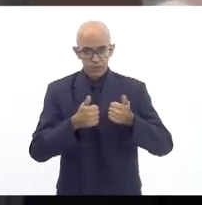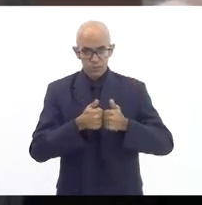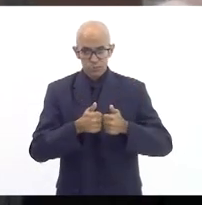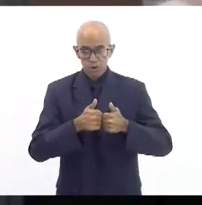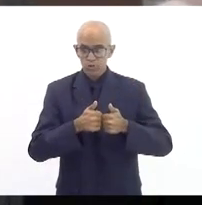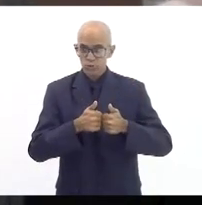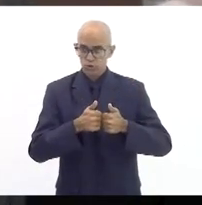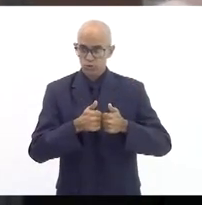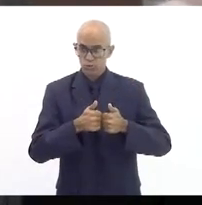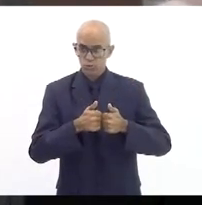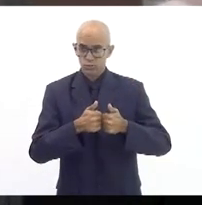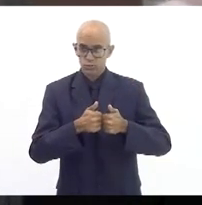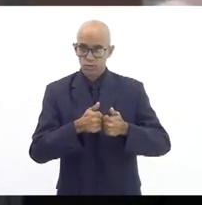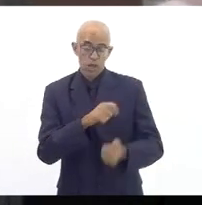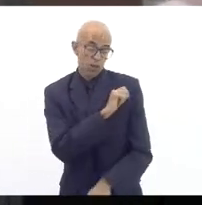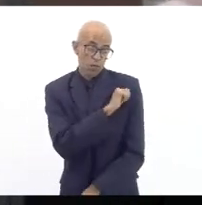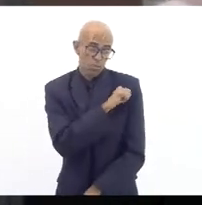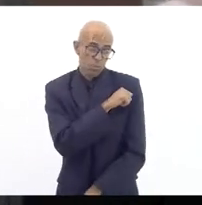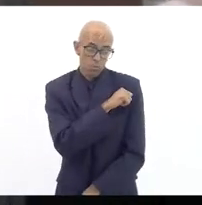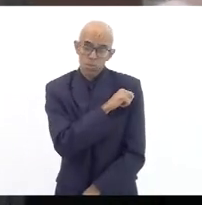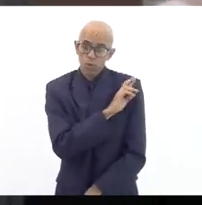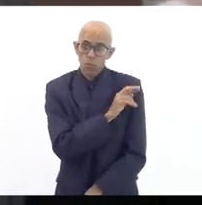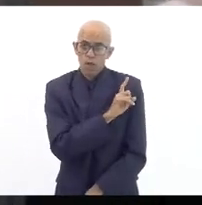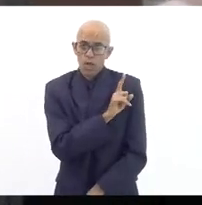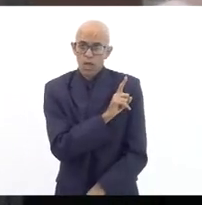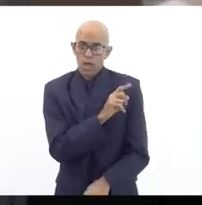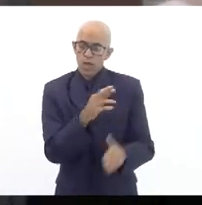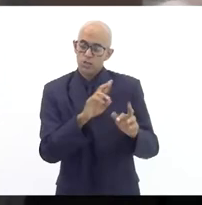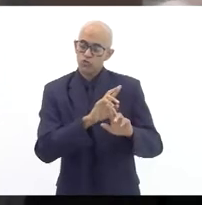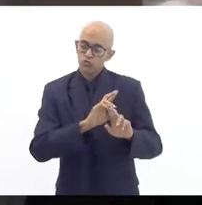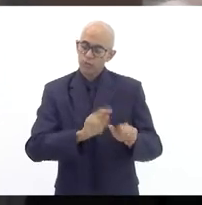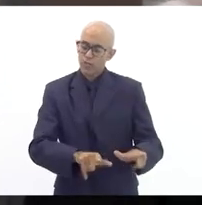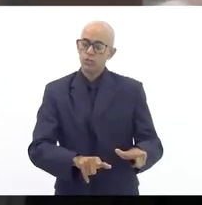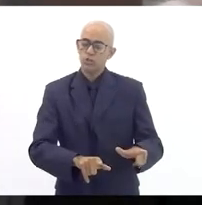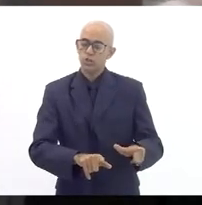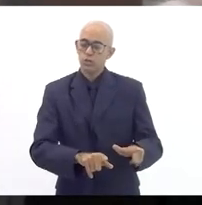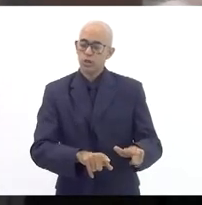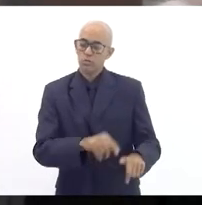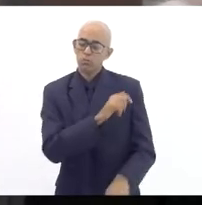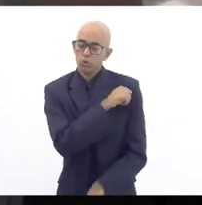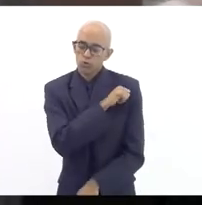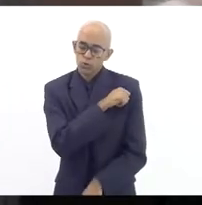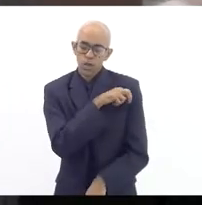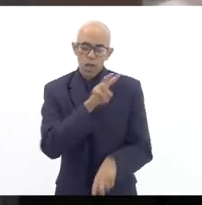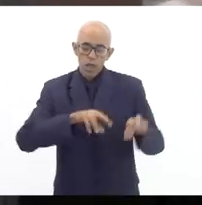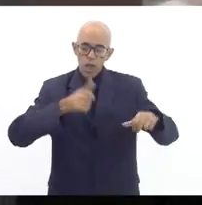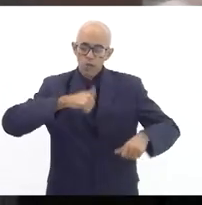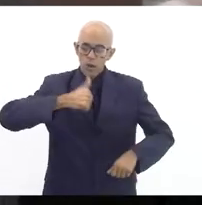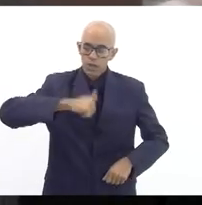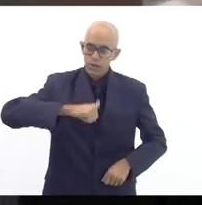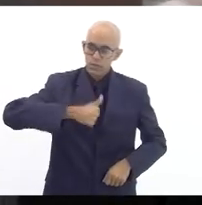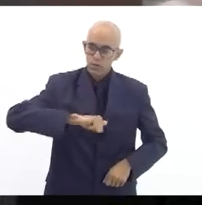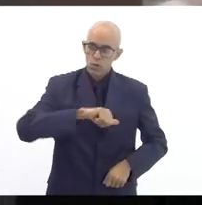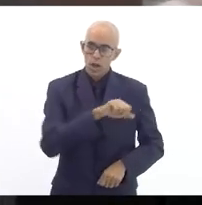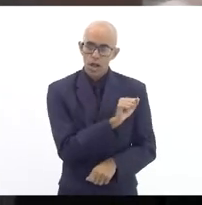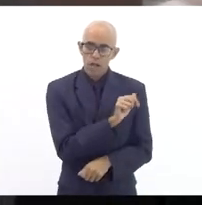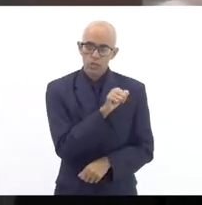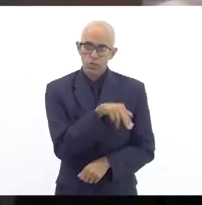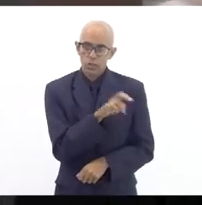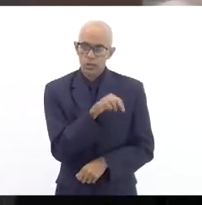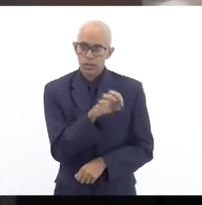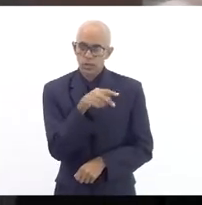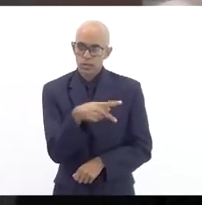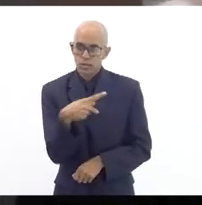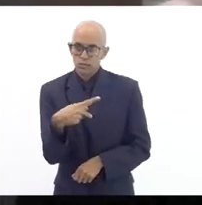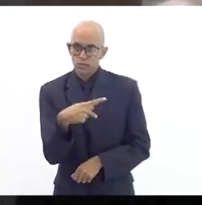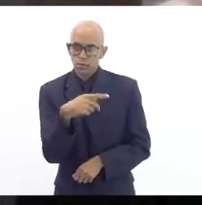não é fiscalização. Regulamentação envolve fiscalização, monitoramento e avaliação. A Getransp não pode passar para a responsabilidade